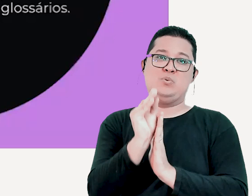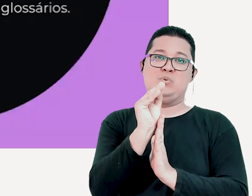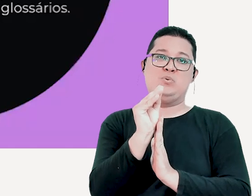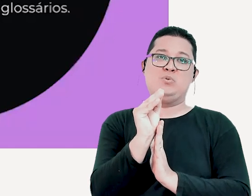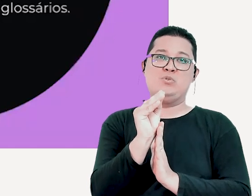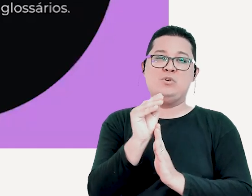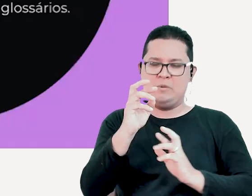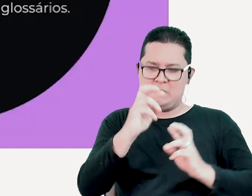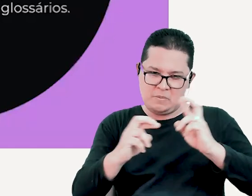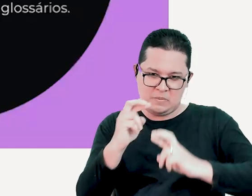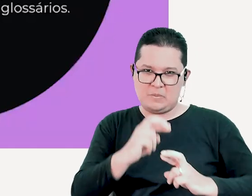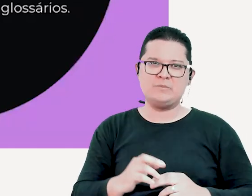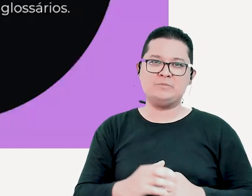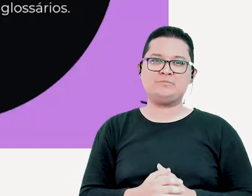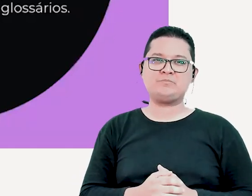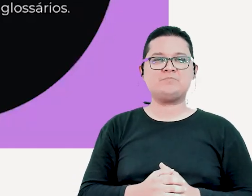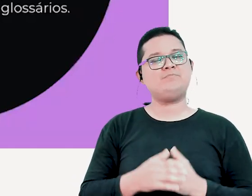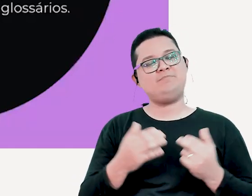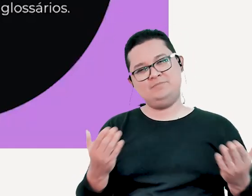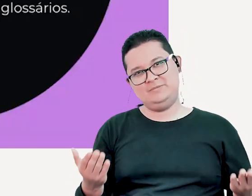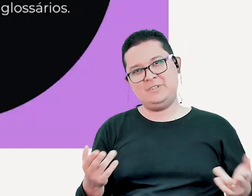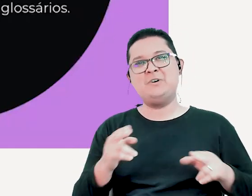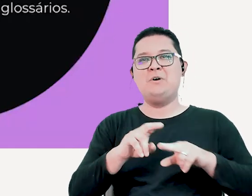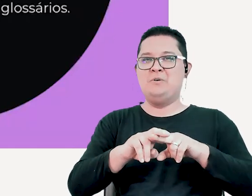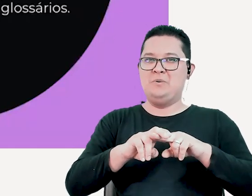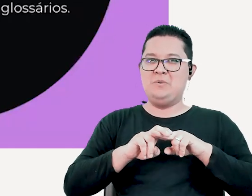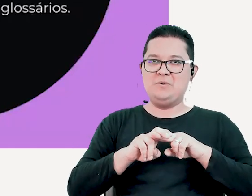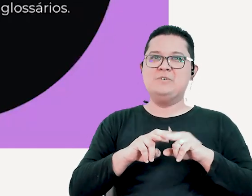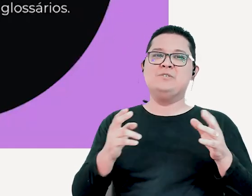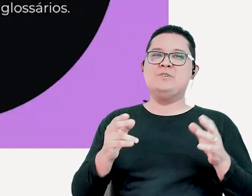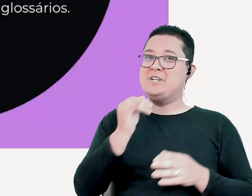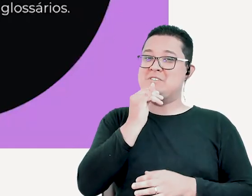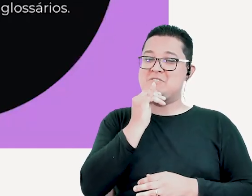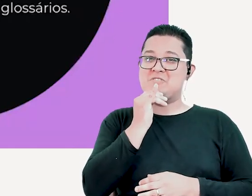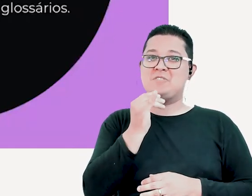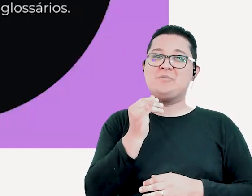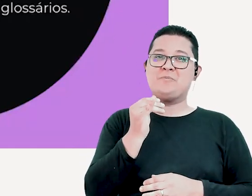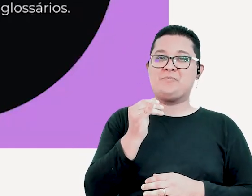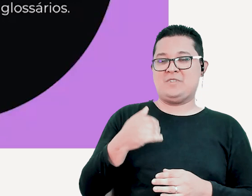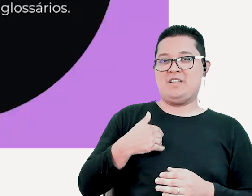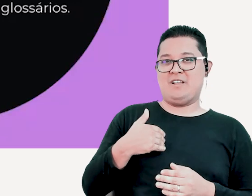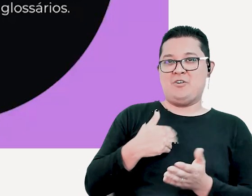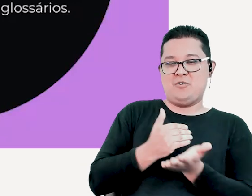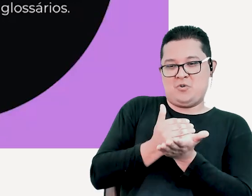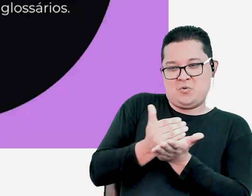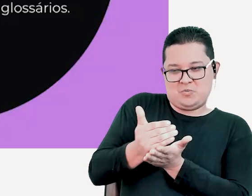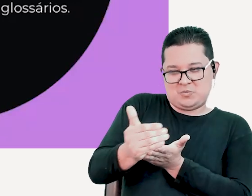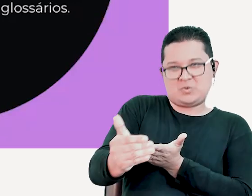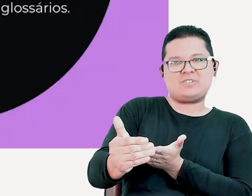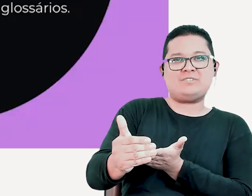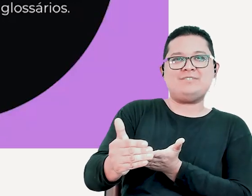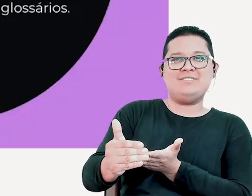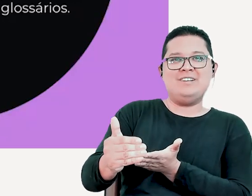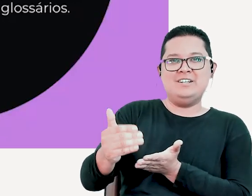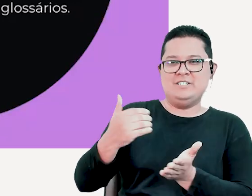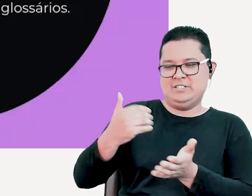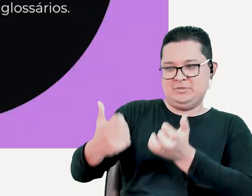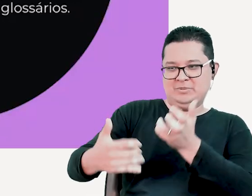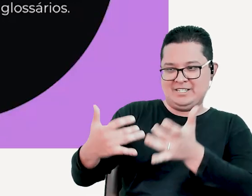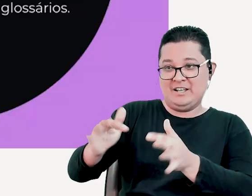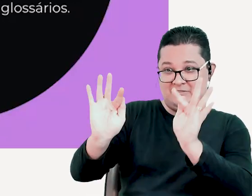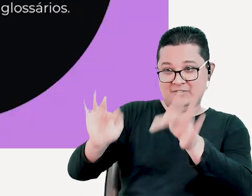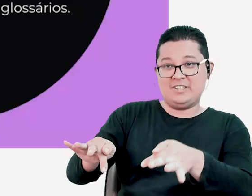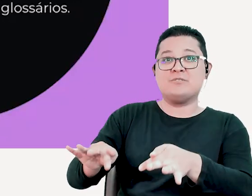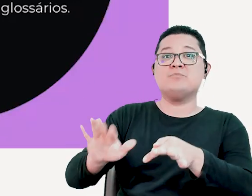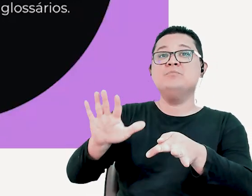isso que eu acho que, antes de começar, é muito importante eu falar sobre o contexto que eu estava inserida quando eu